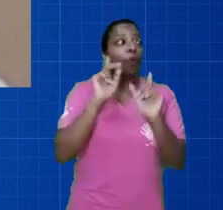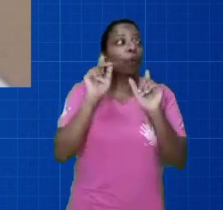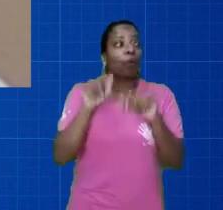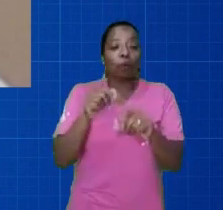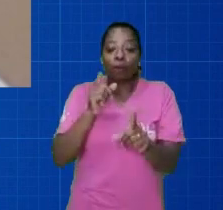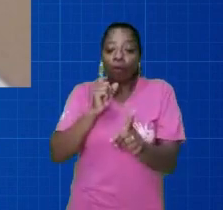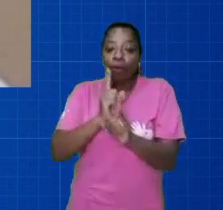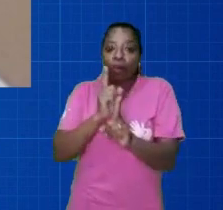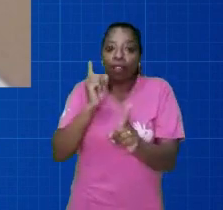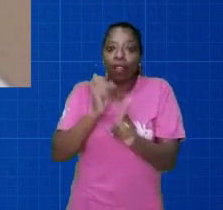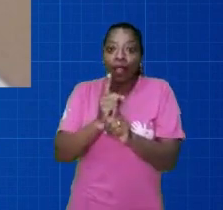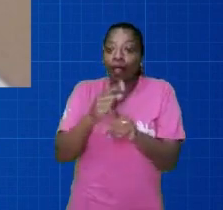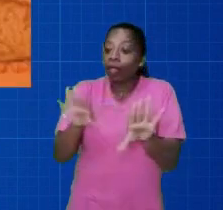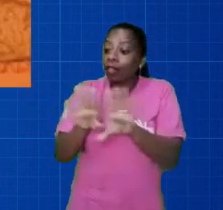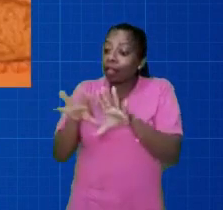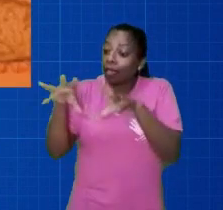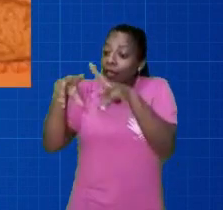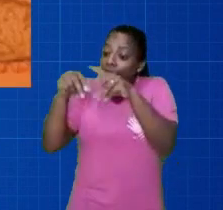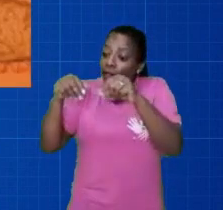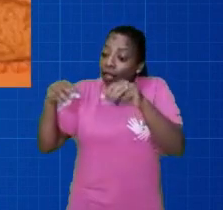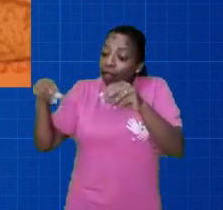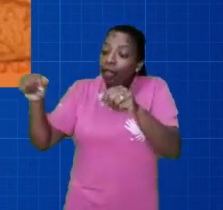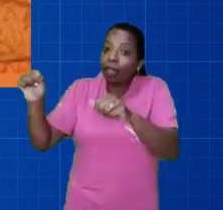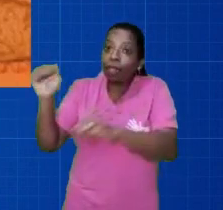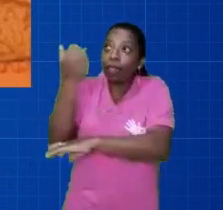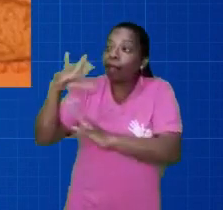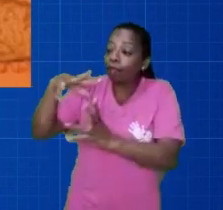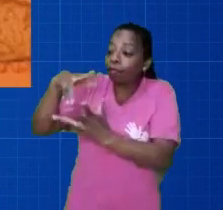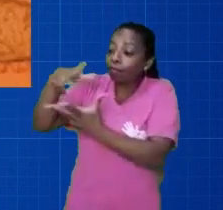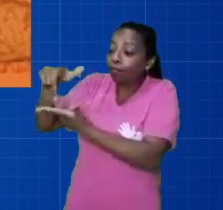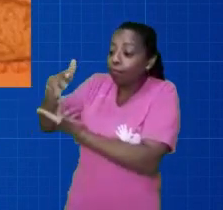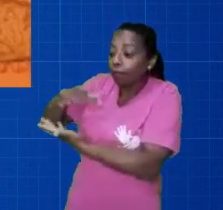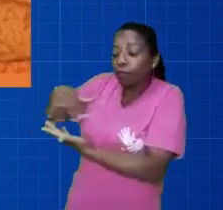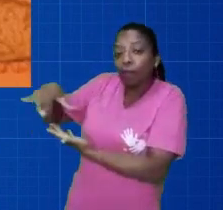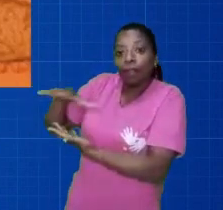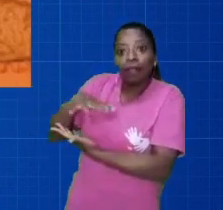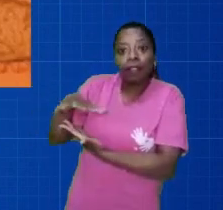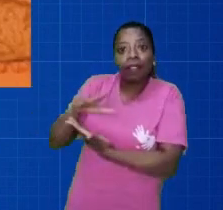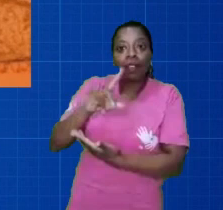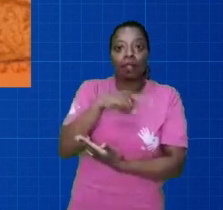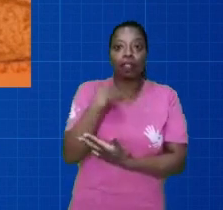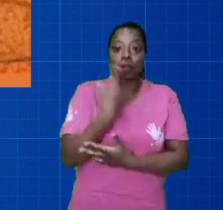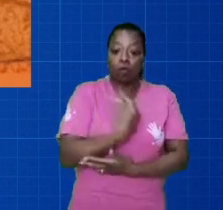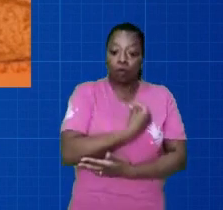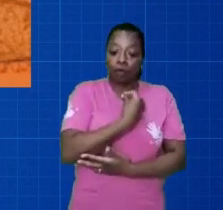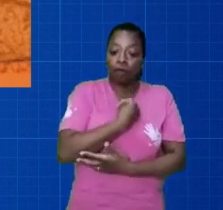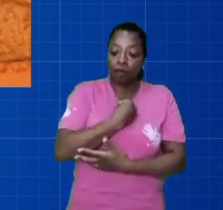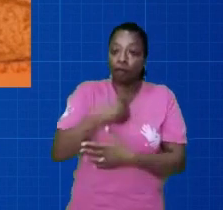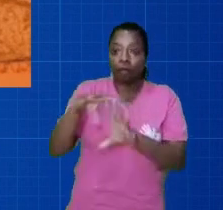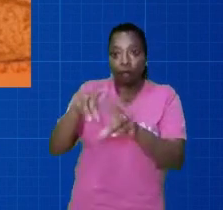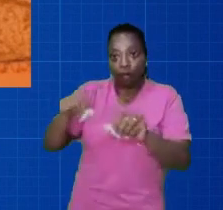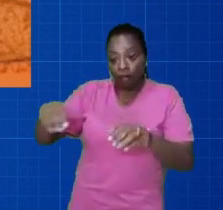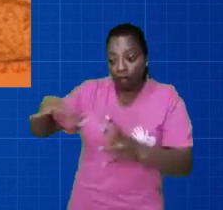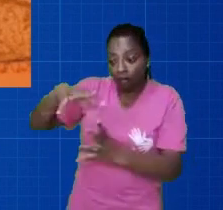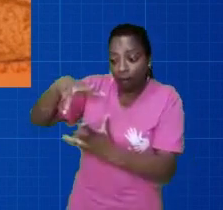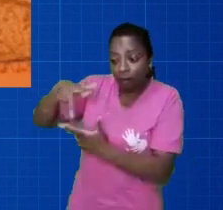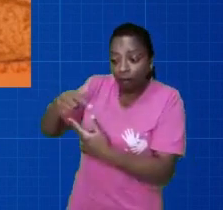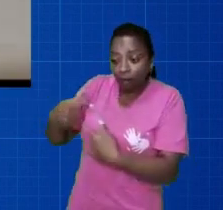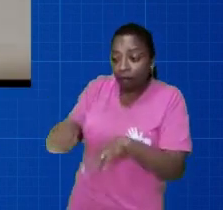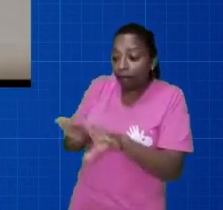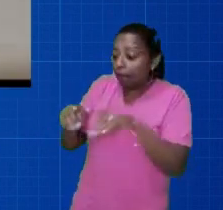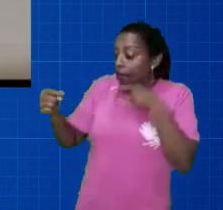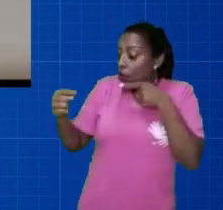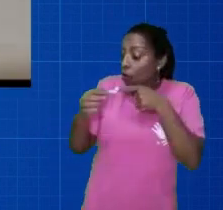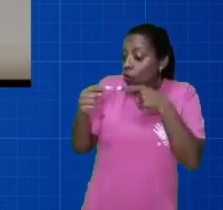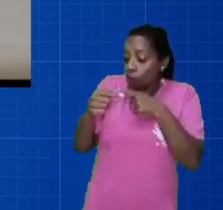gente consegue identificar nas cores que existem em toda a terra. Nós vivemos sobre essa terra e a terra